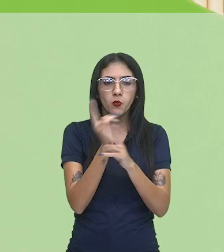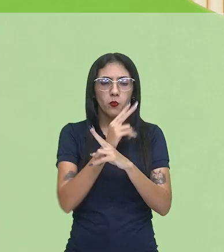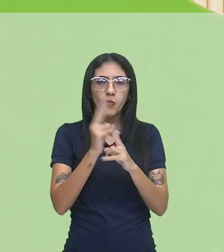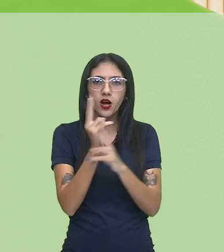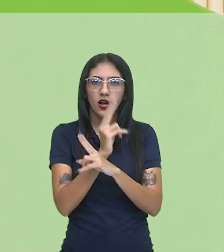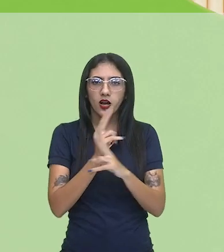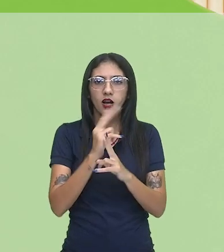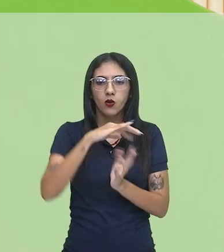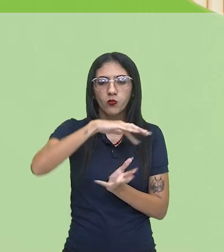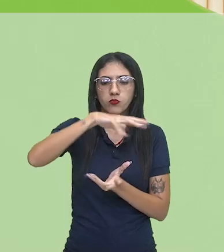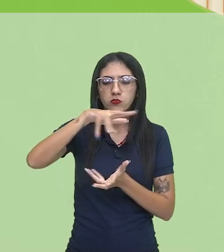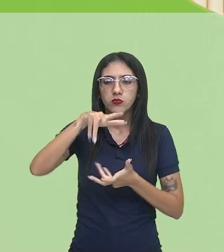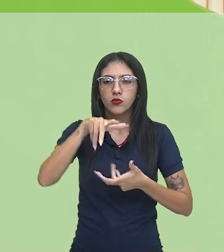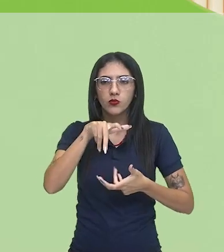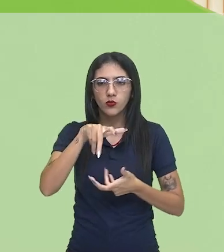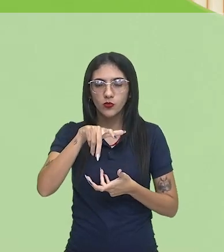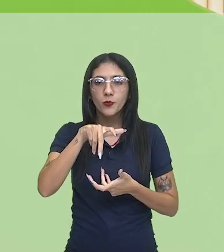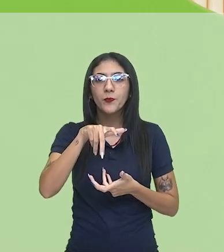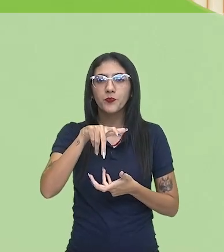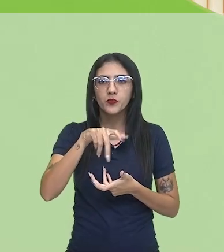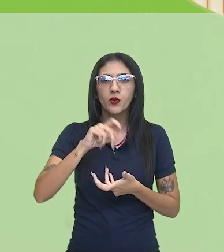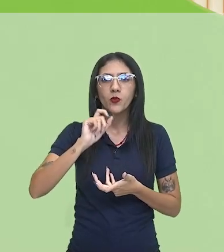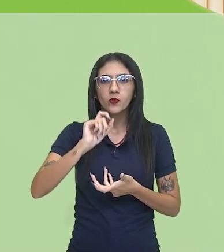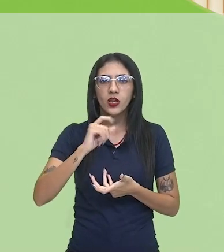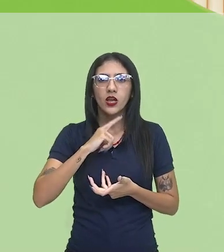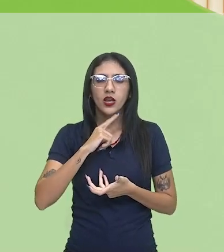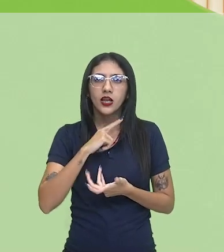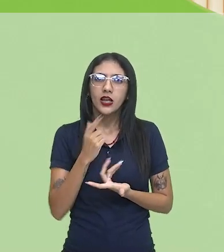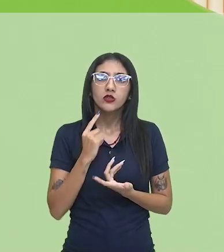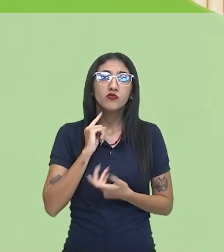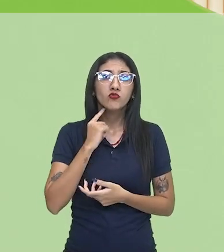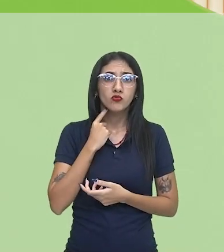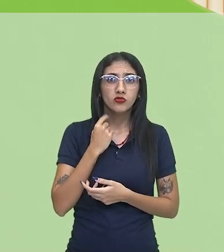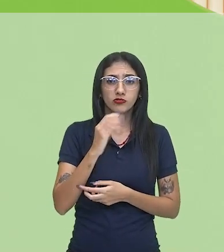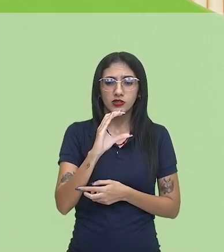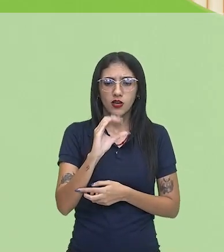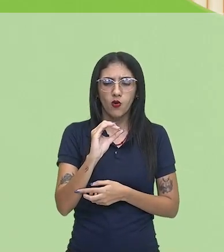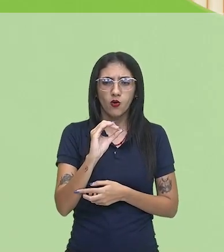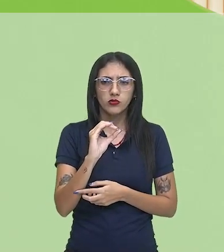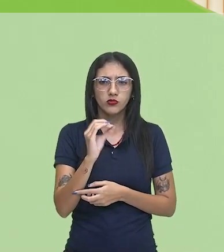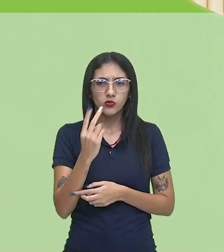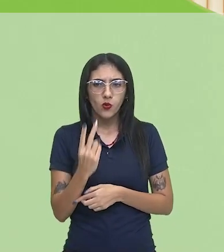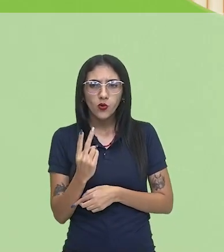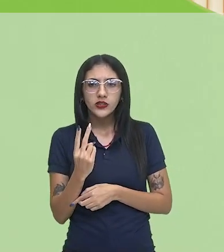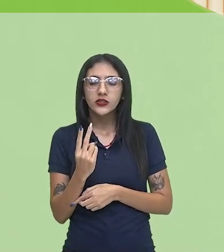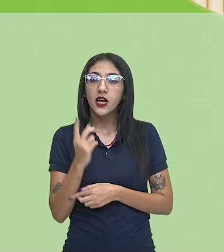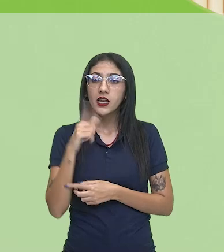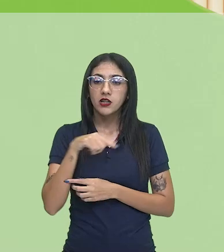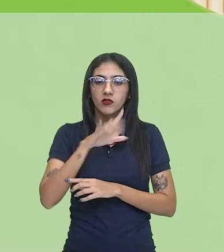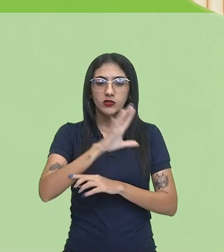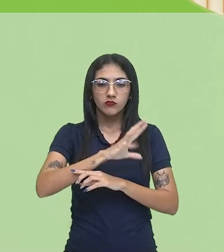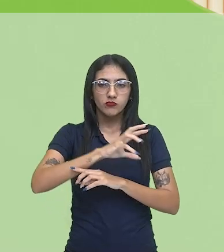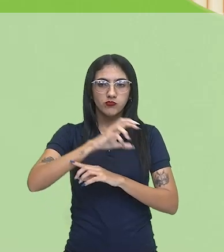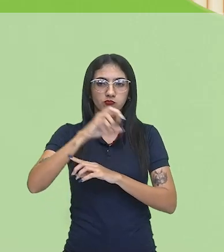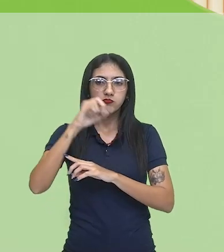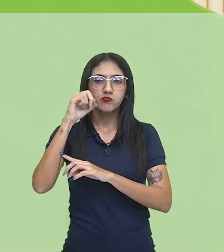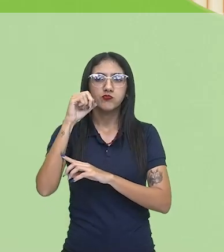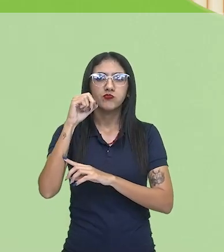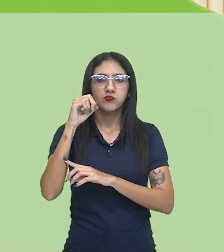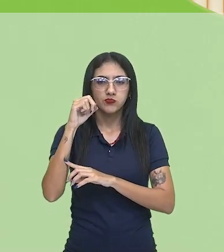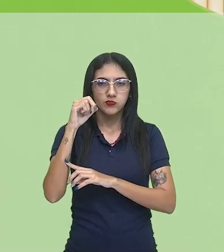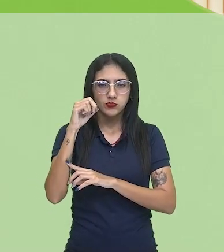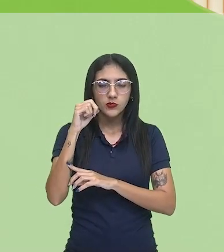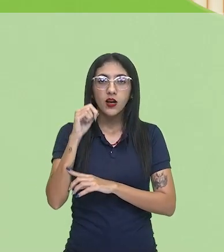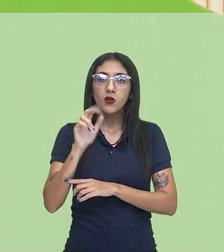grande quantidade proporciona um processo de poluição, que é o dióxido de carbono, e vai extrair ele e fazer parte